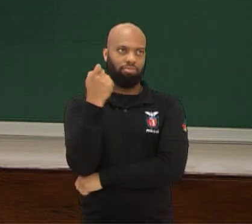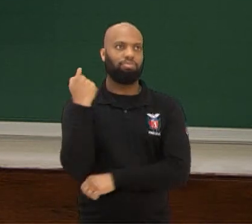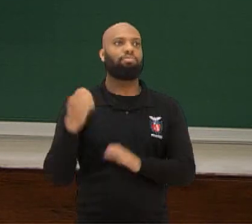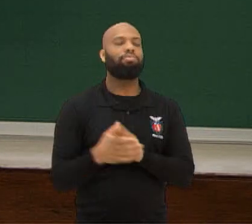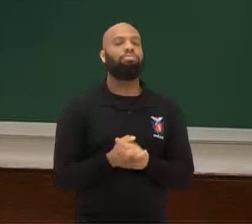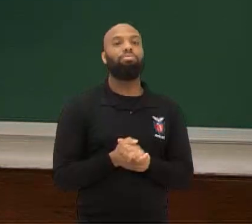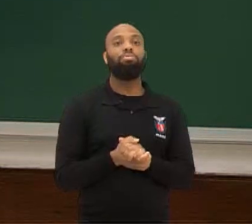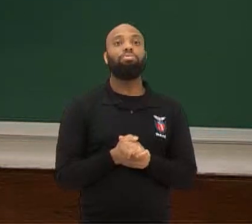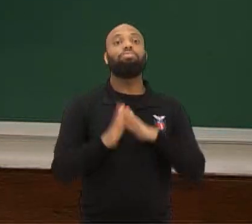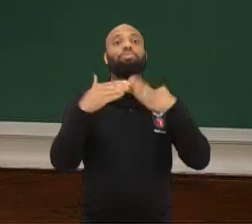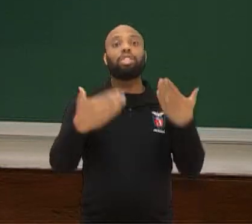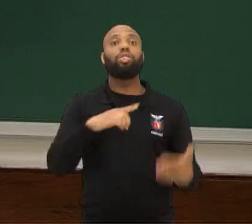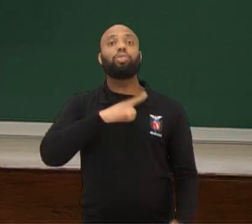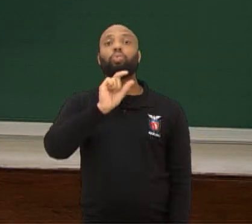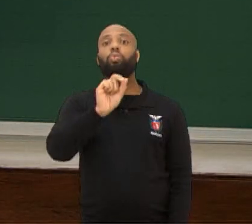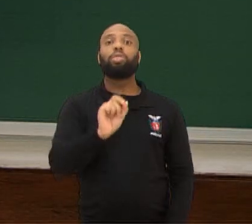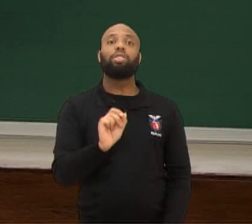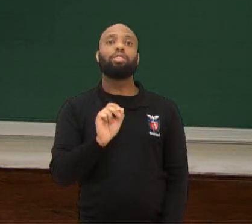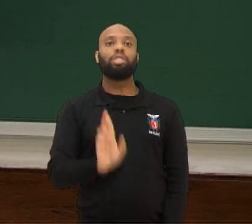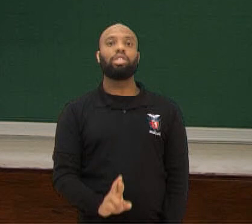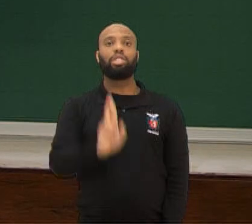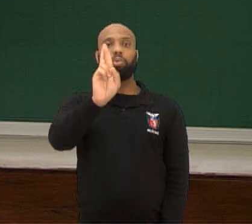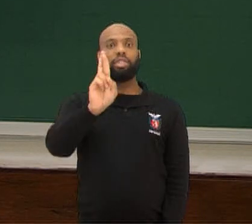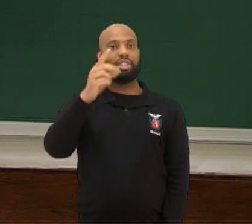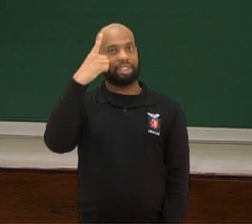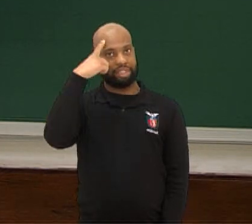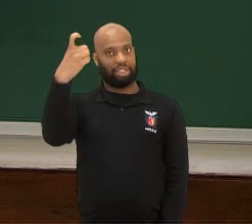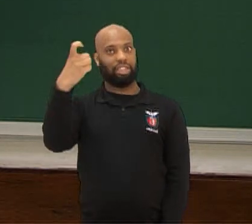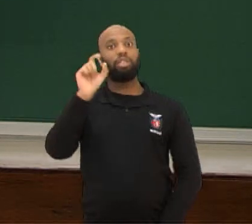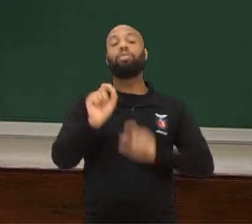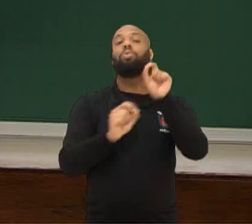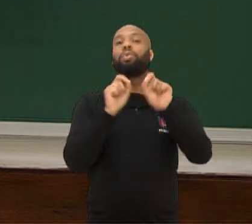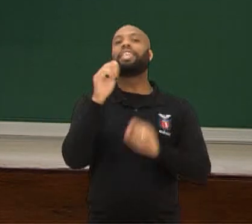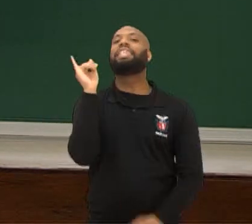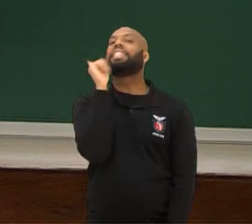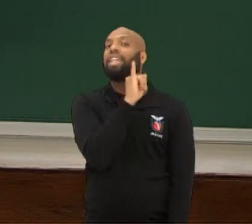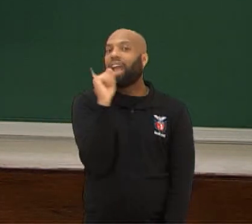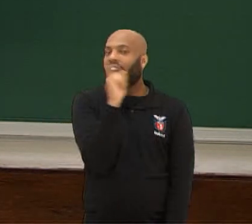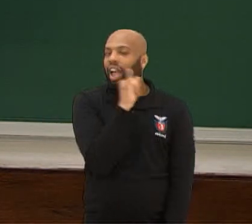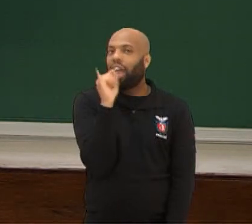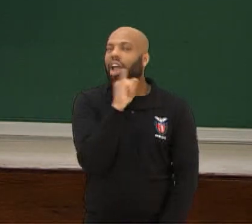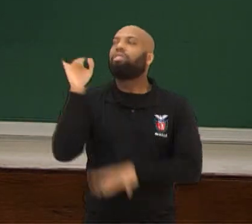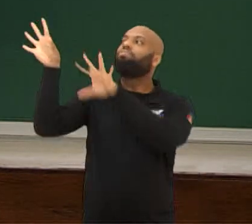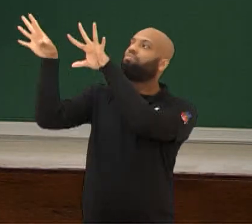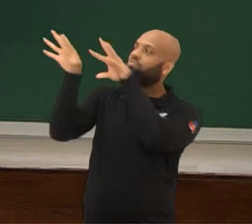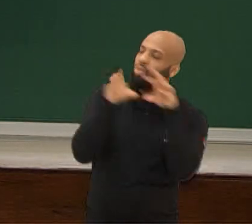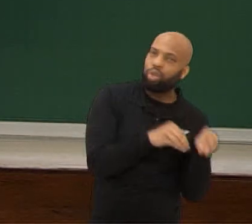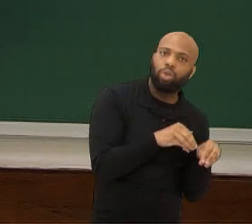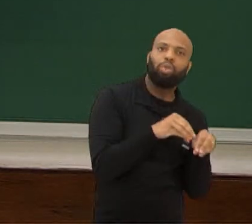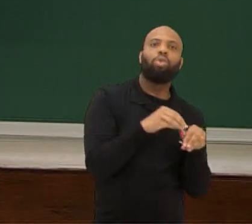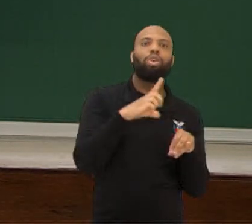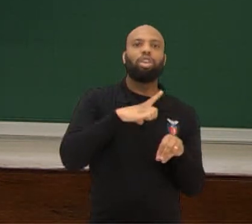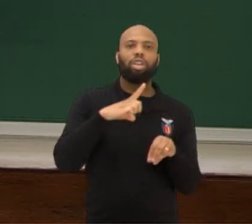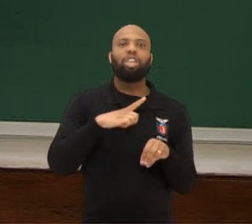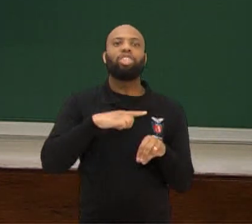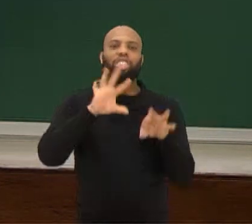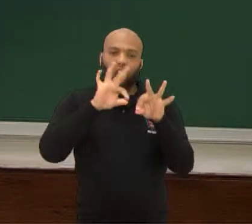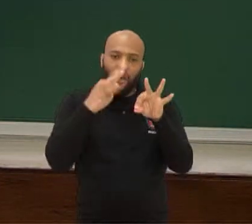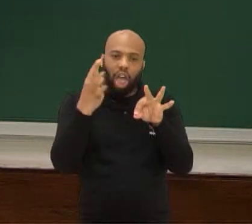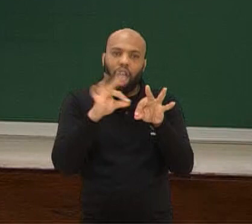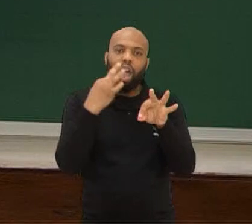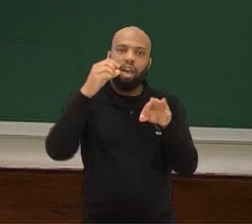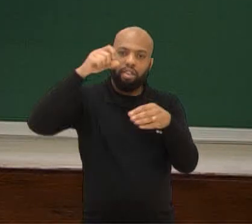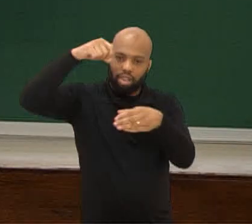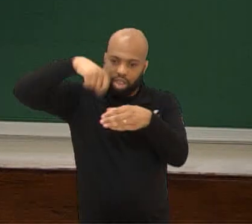aí ela representa o quê? A ideia ali dos imigrantes italianos que vieram, que trouxeram as mudas, que desenvolveram